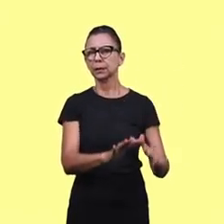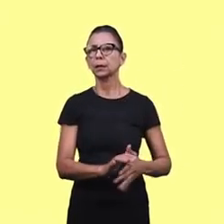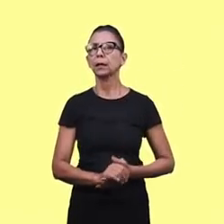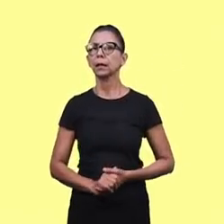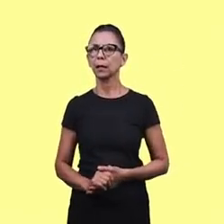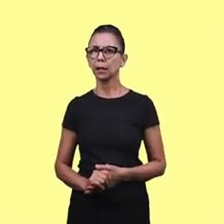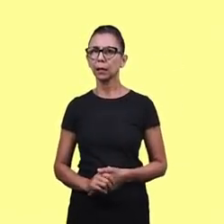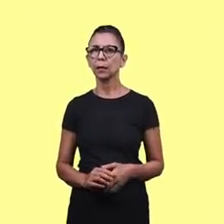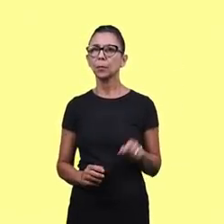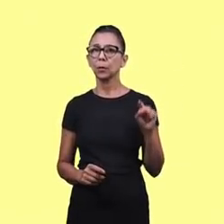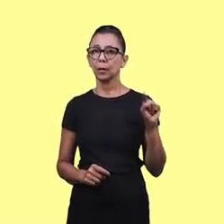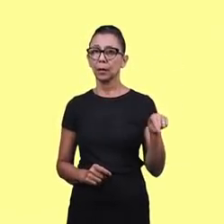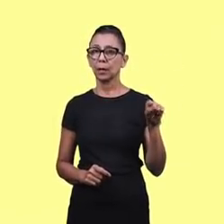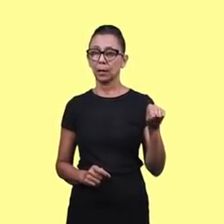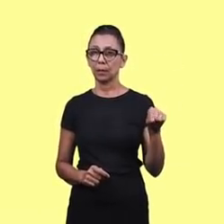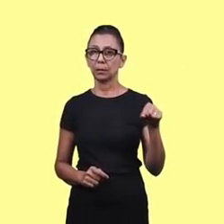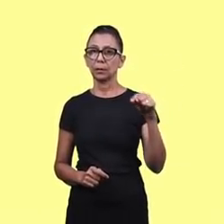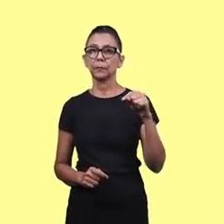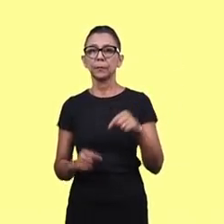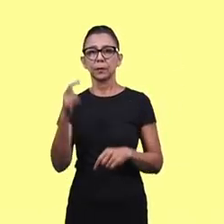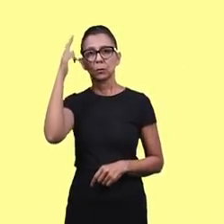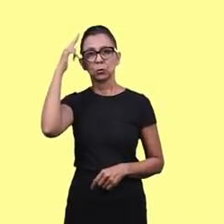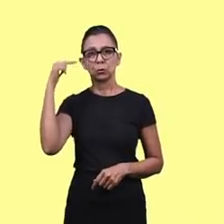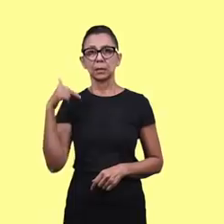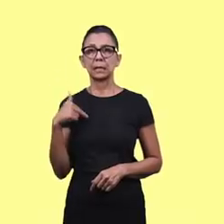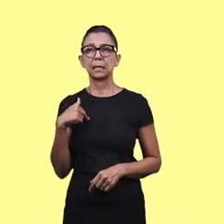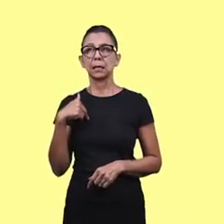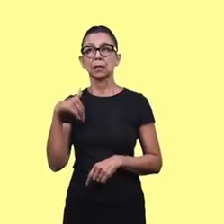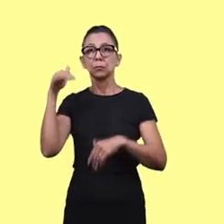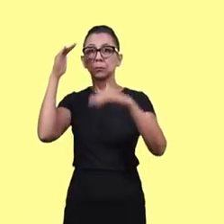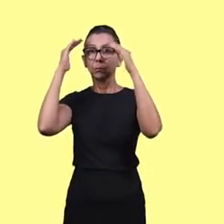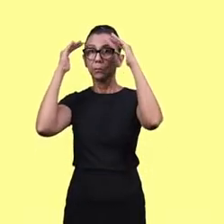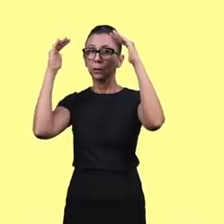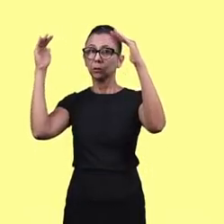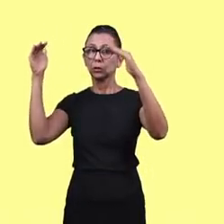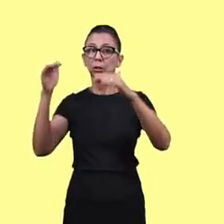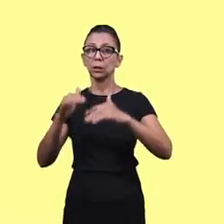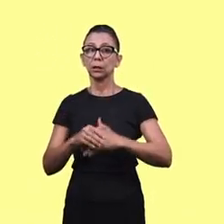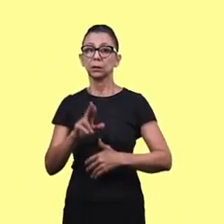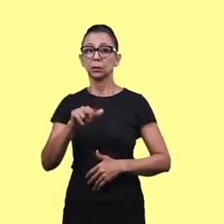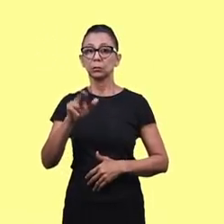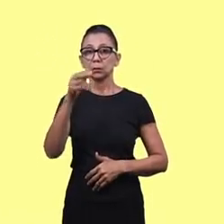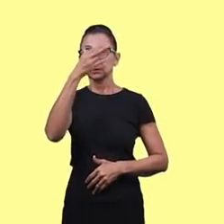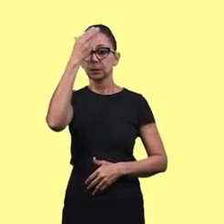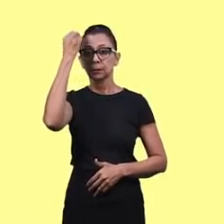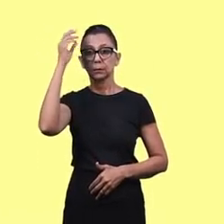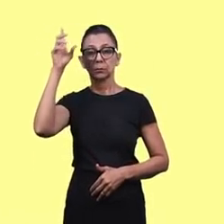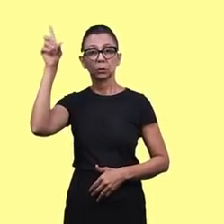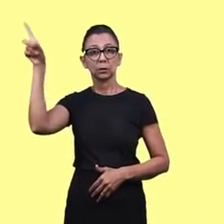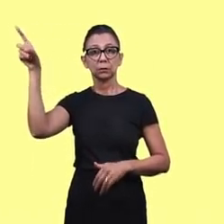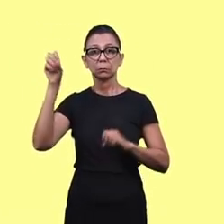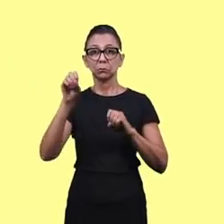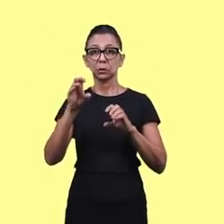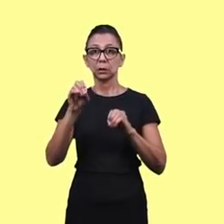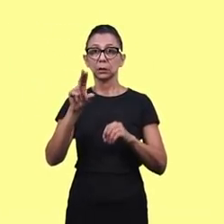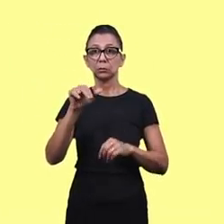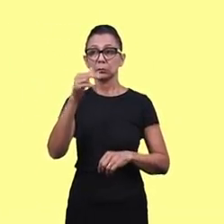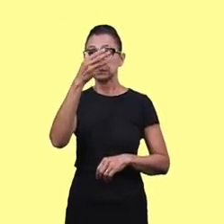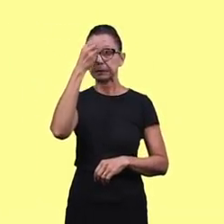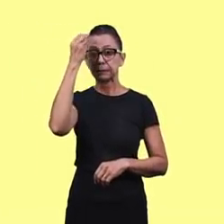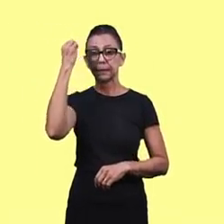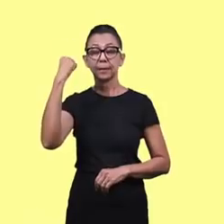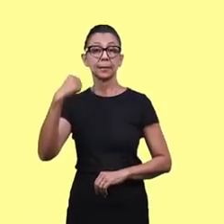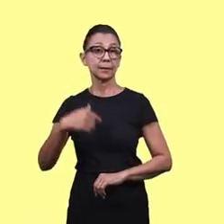porque José era um servo temente a Deus. O temor do Senhor estava no seu coração a todo